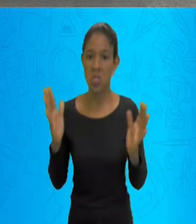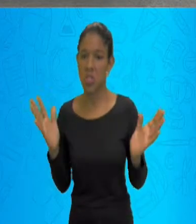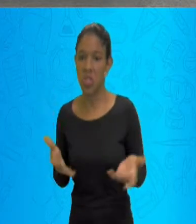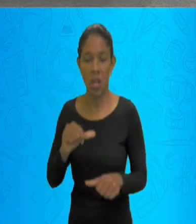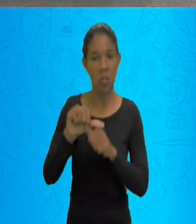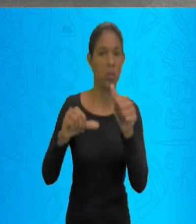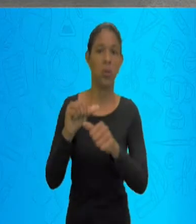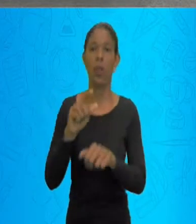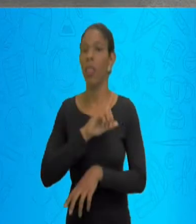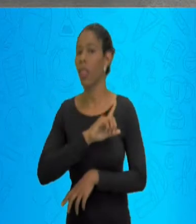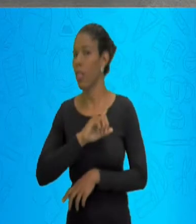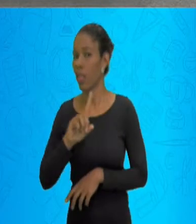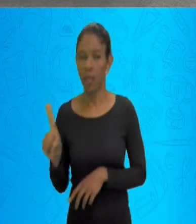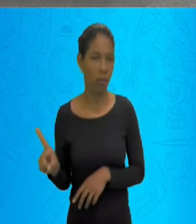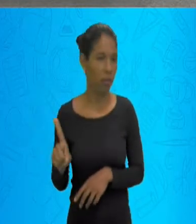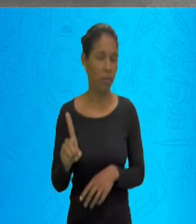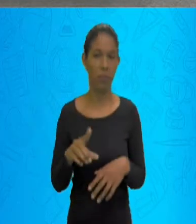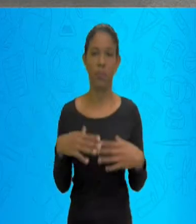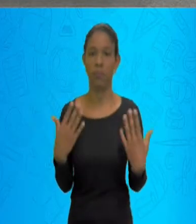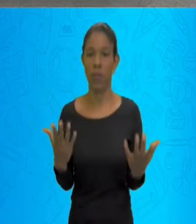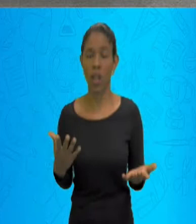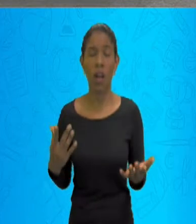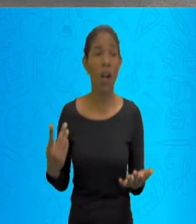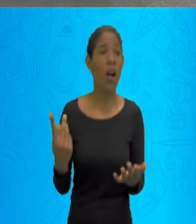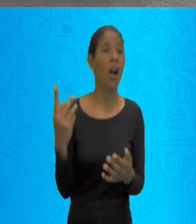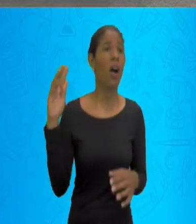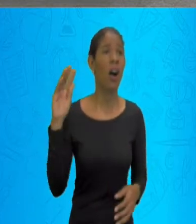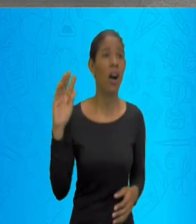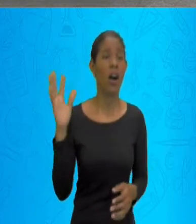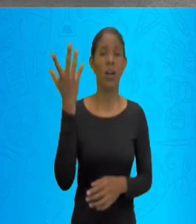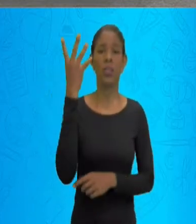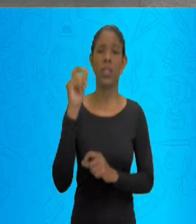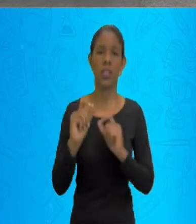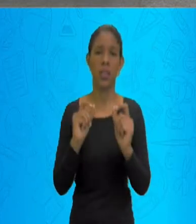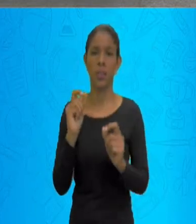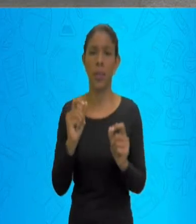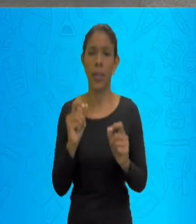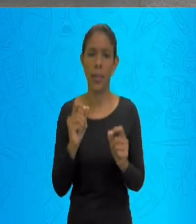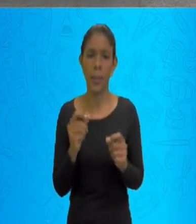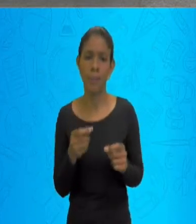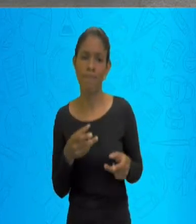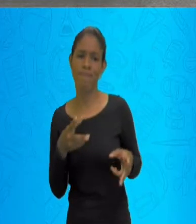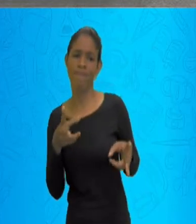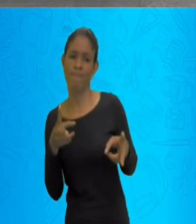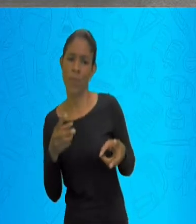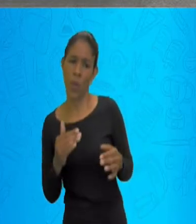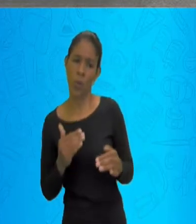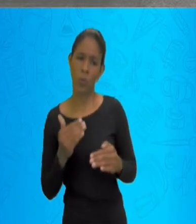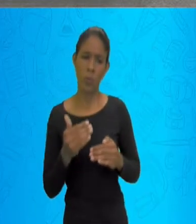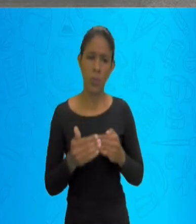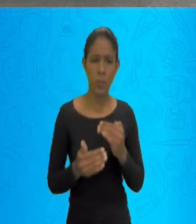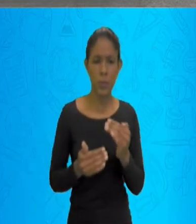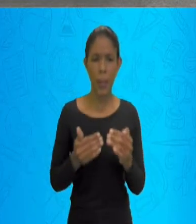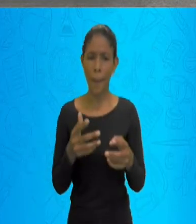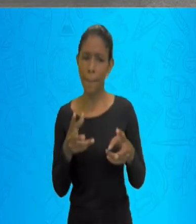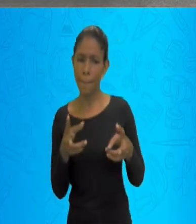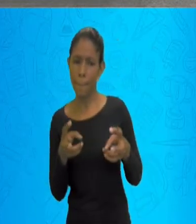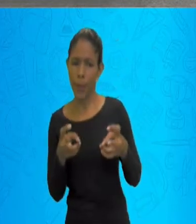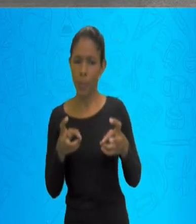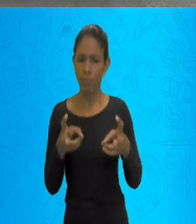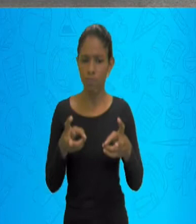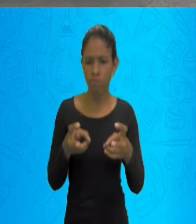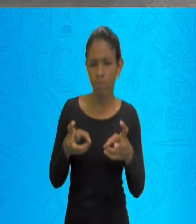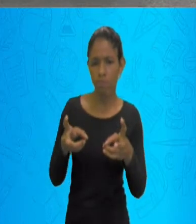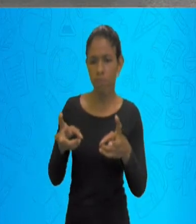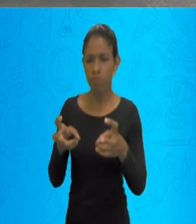vão acontecendo dentro das necessidades que os seres vão precisando ao longo dos seus